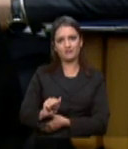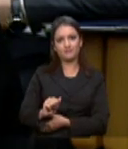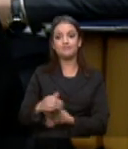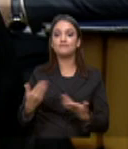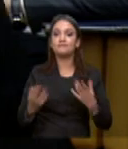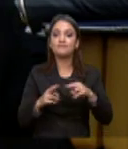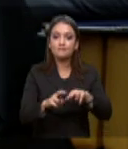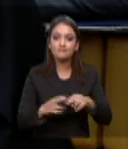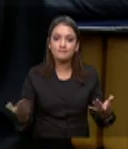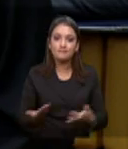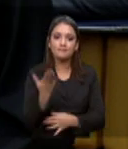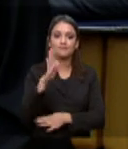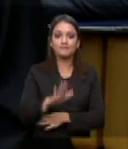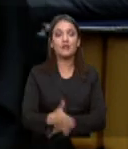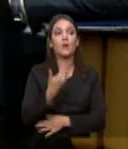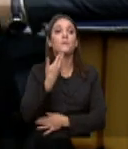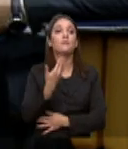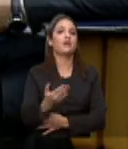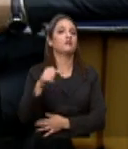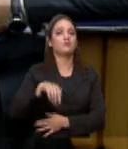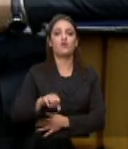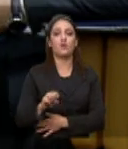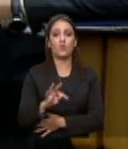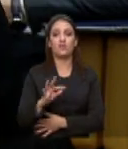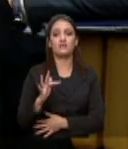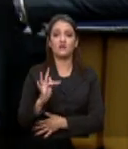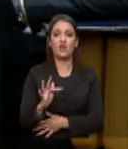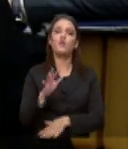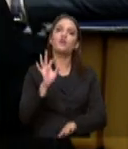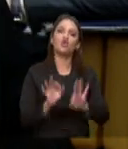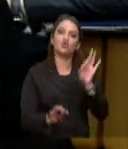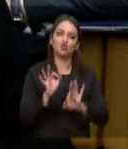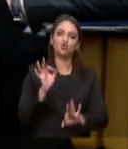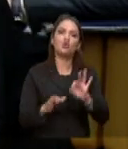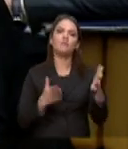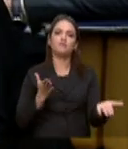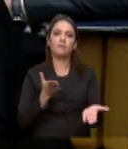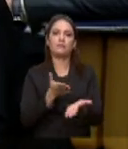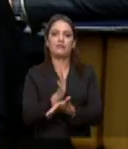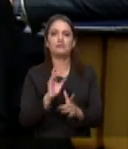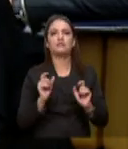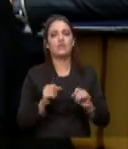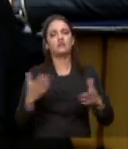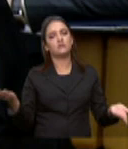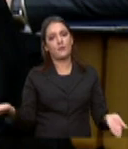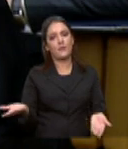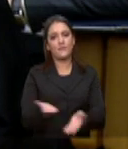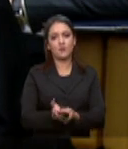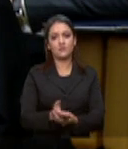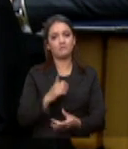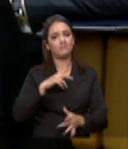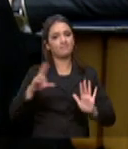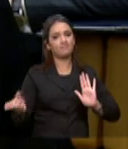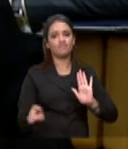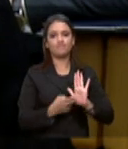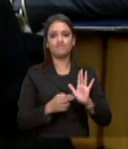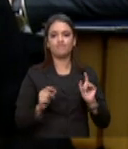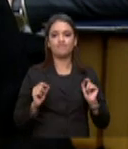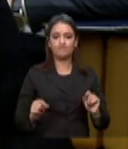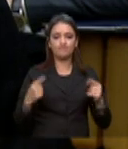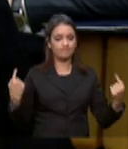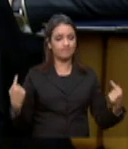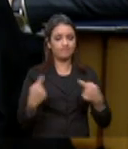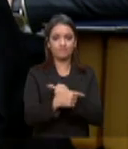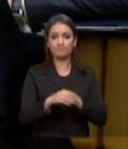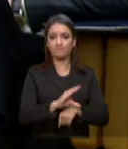E é por isso que nessa tarde eu rogo a essa Suprema Corte que julgue totalmente procedente a presente ação, reconhecendo a